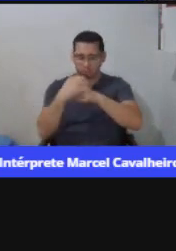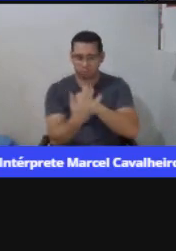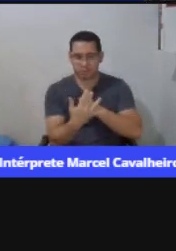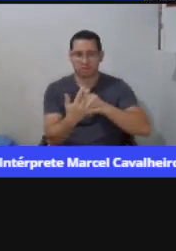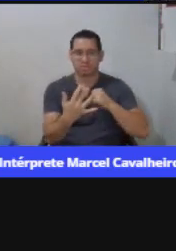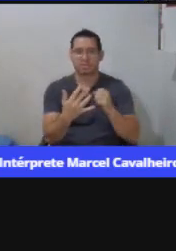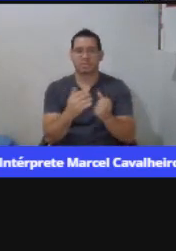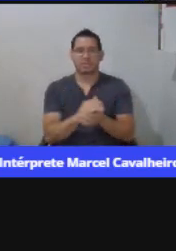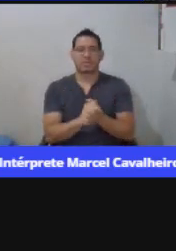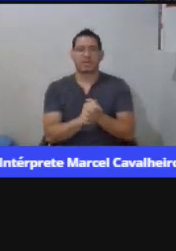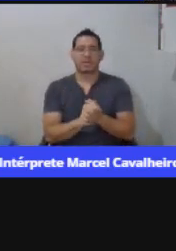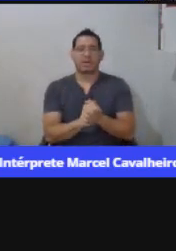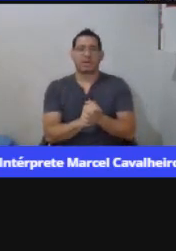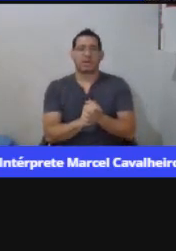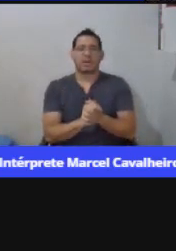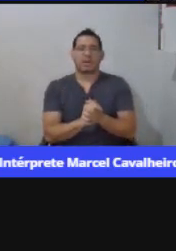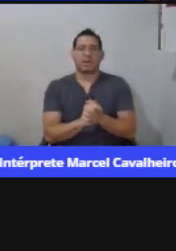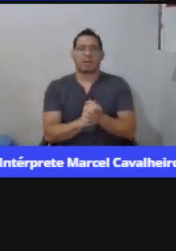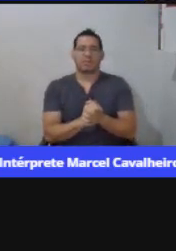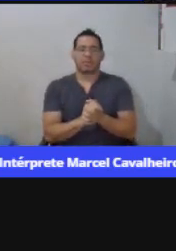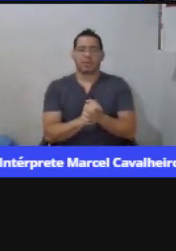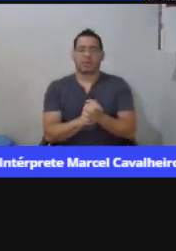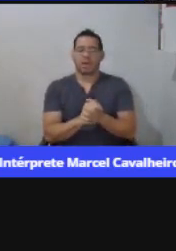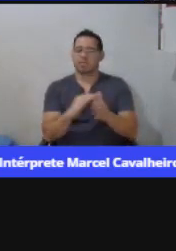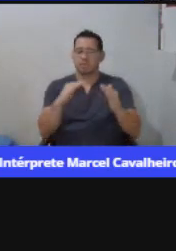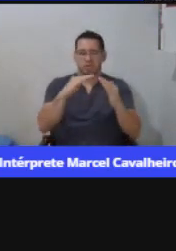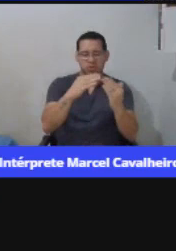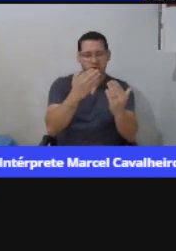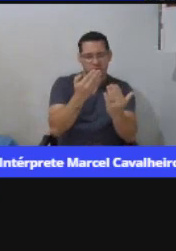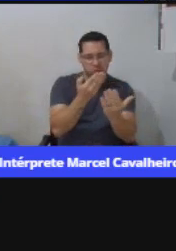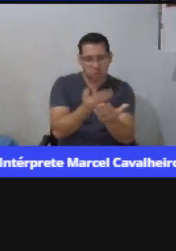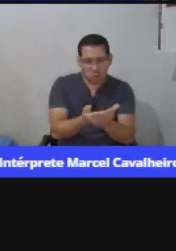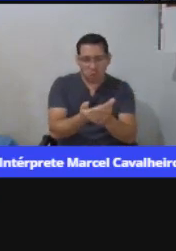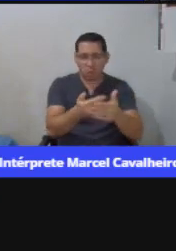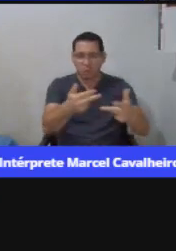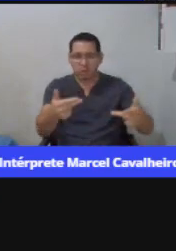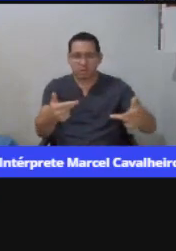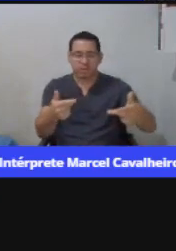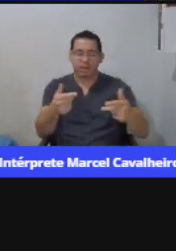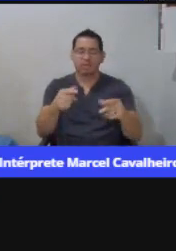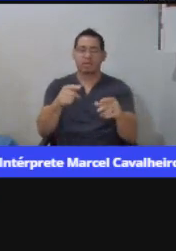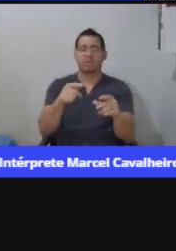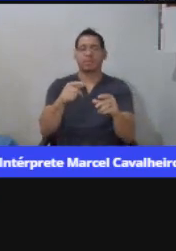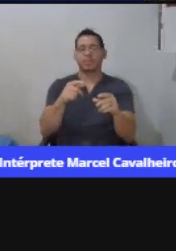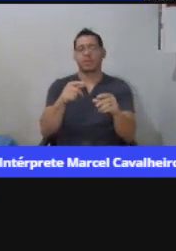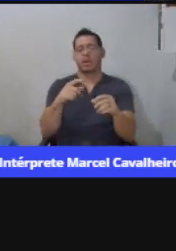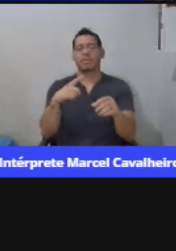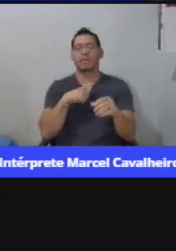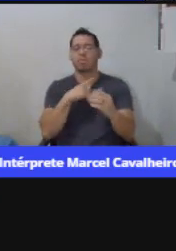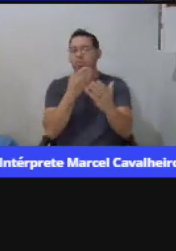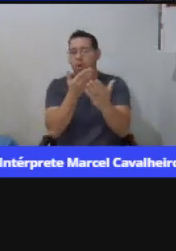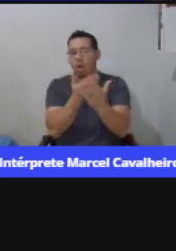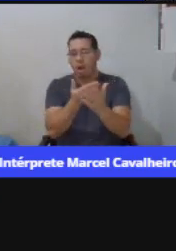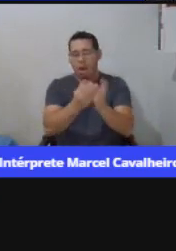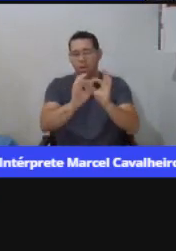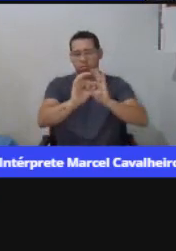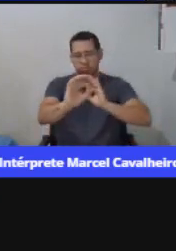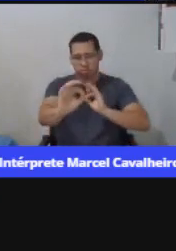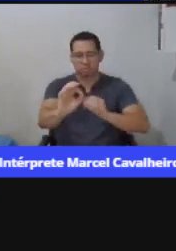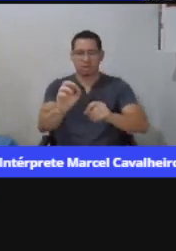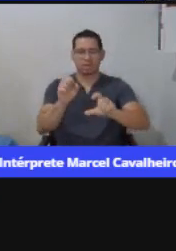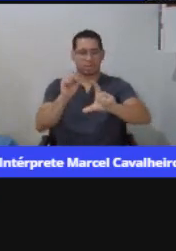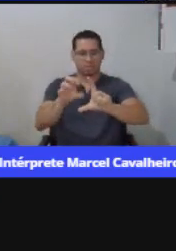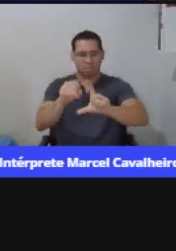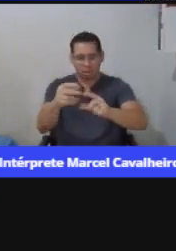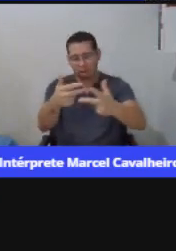as instituições educacionais têm aderido ao ensino remoto como forma de garantir o acesso à educação a